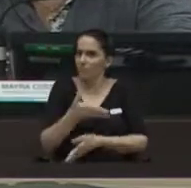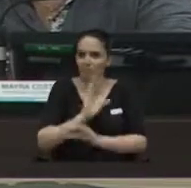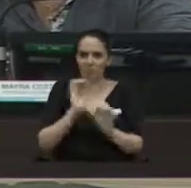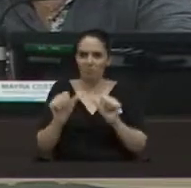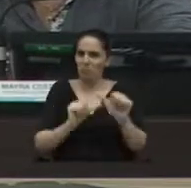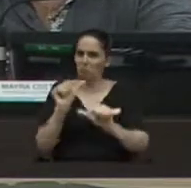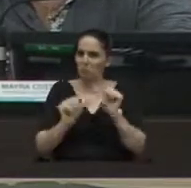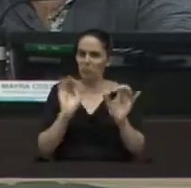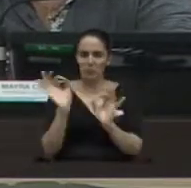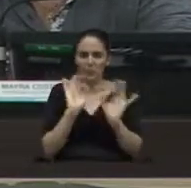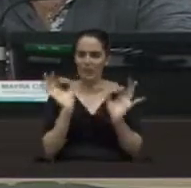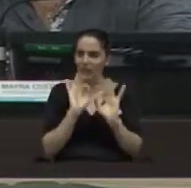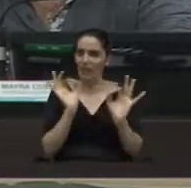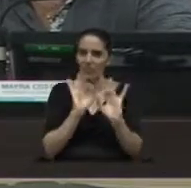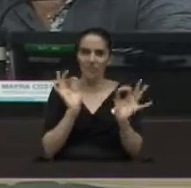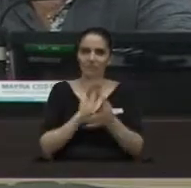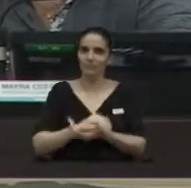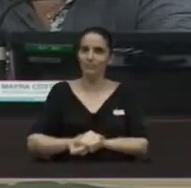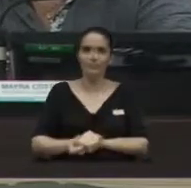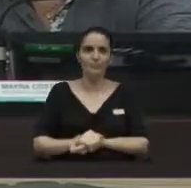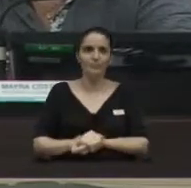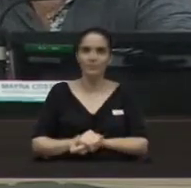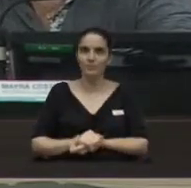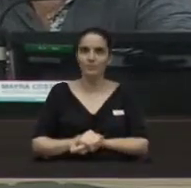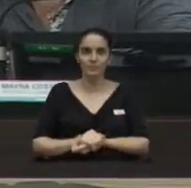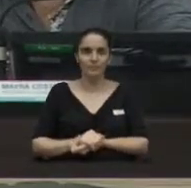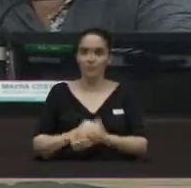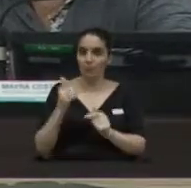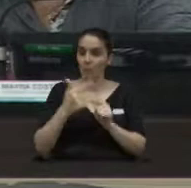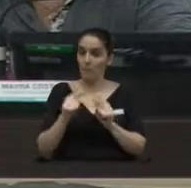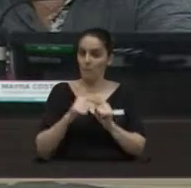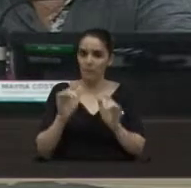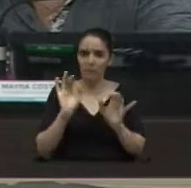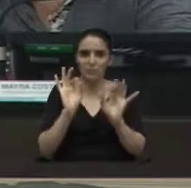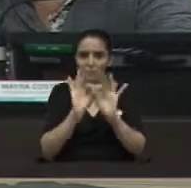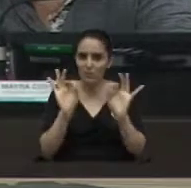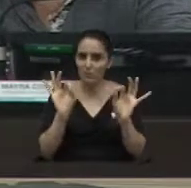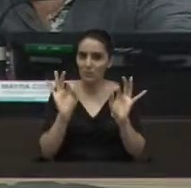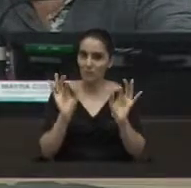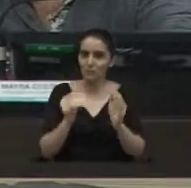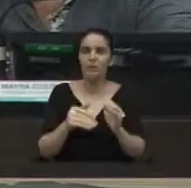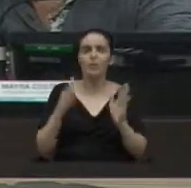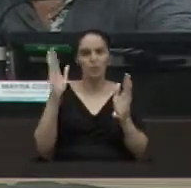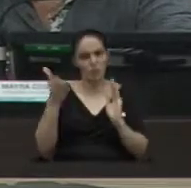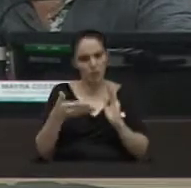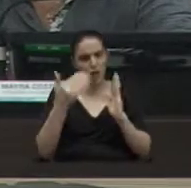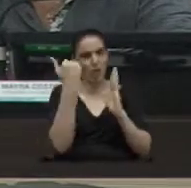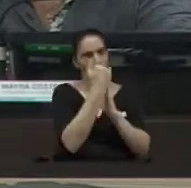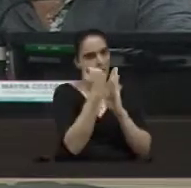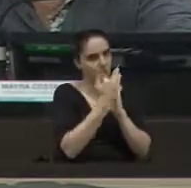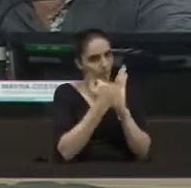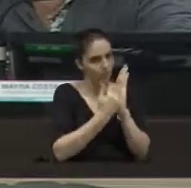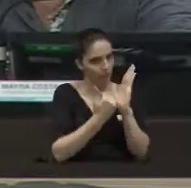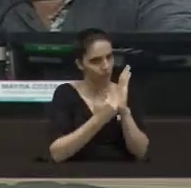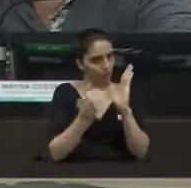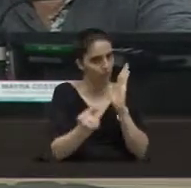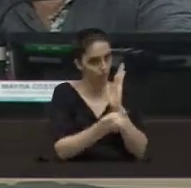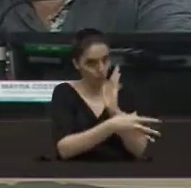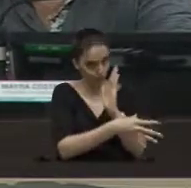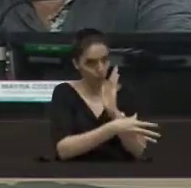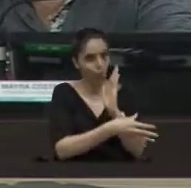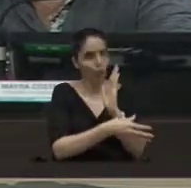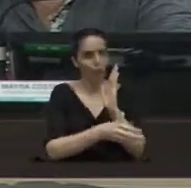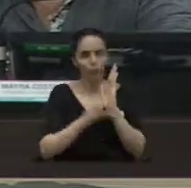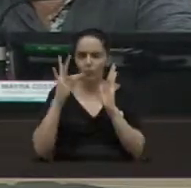nada, Neymar. Não mudou nada. Não mudou nada. Nós já fizemos o cadastramento, o novo cadastramento, estão